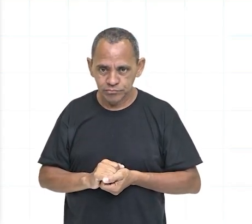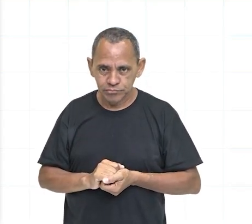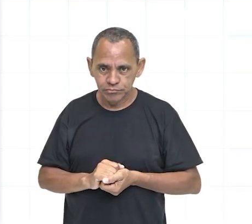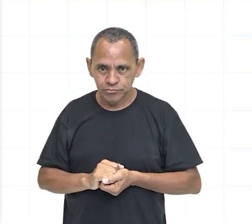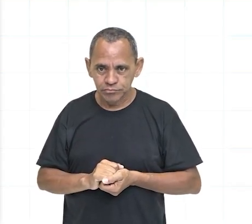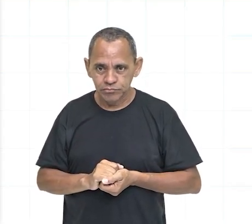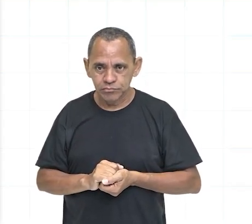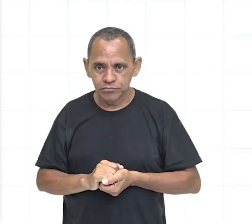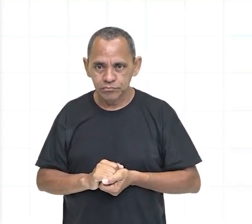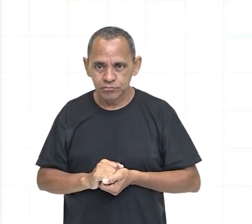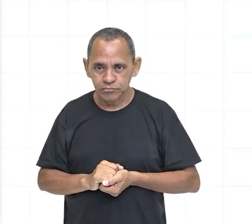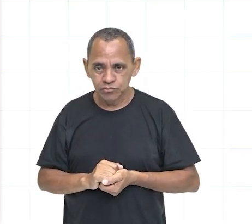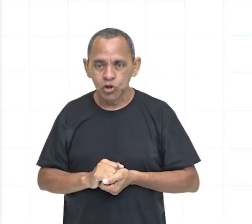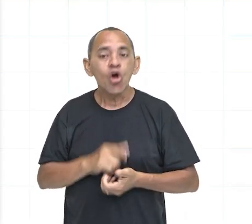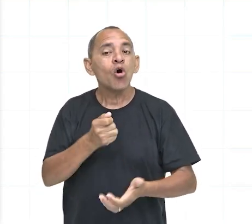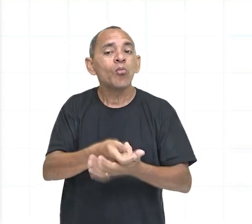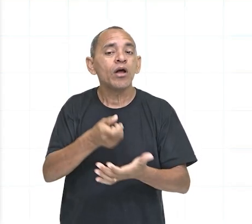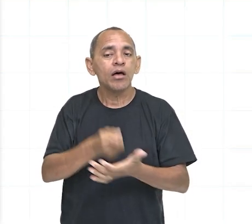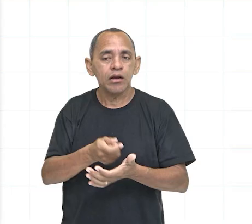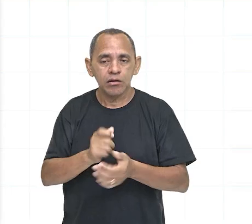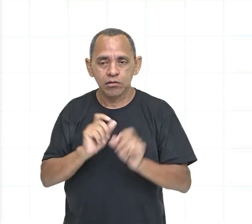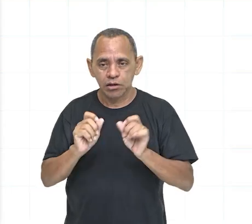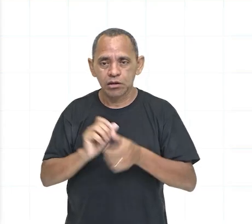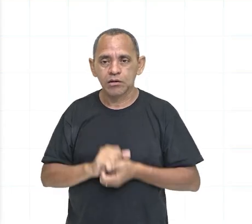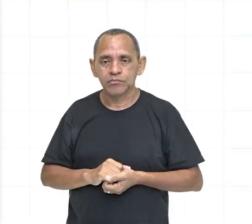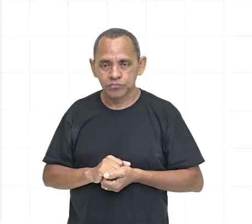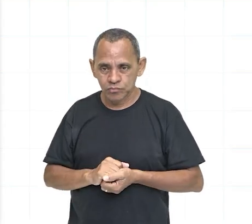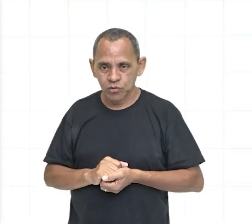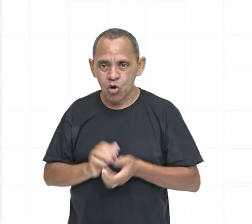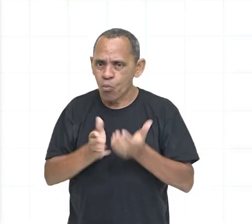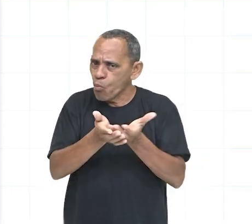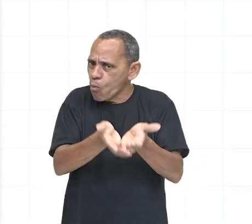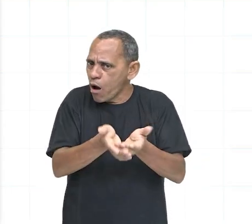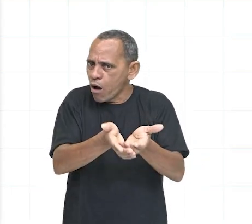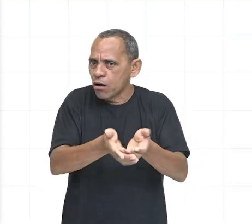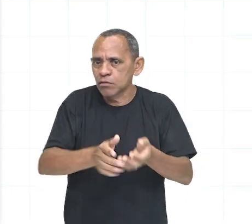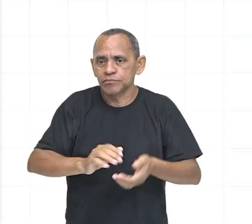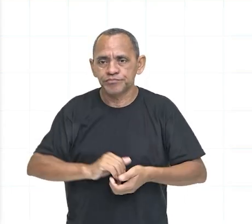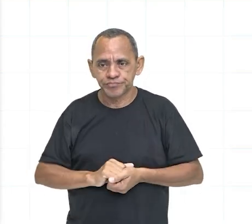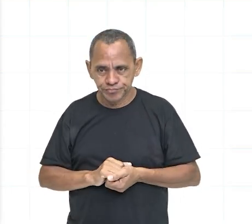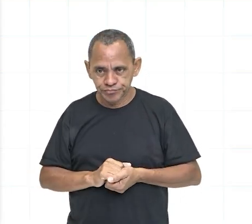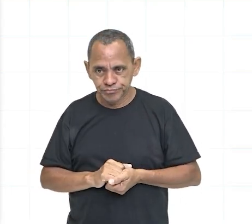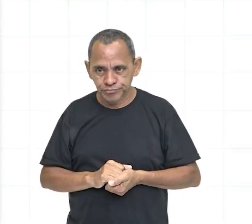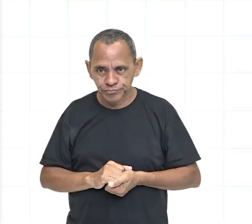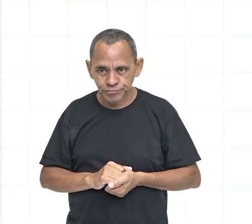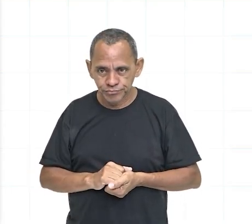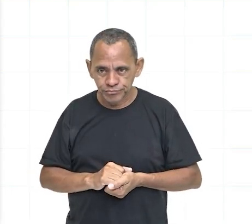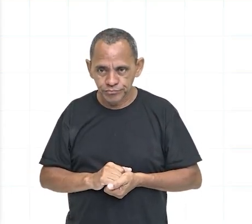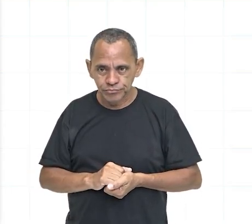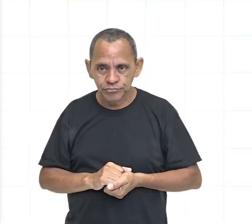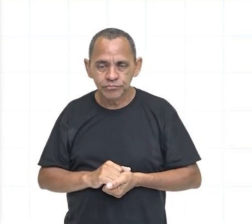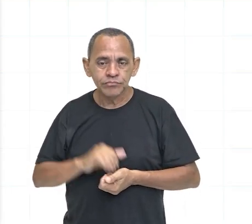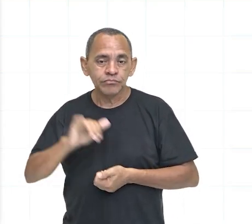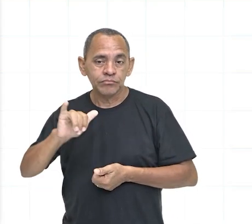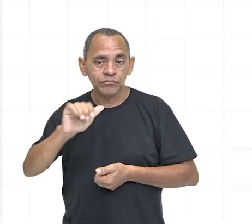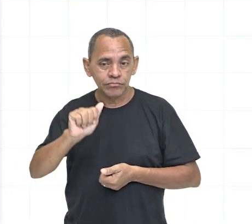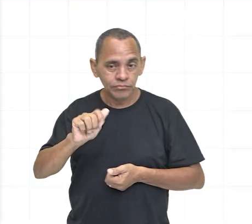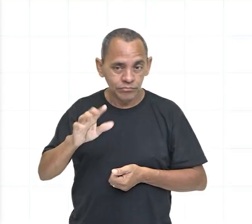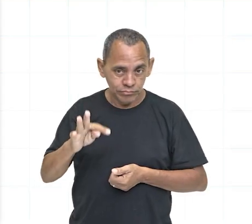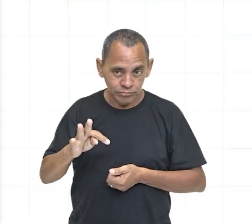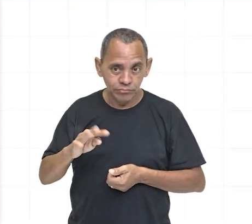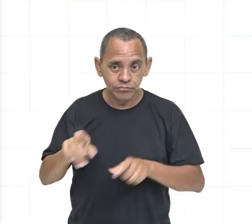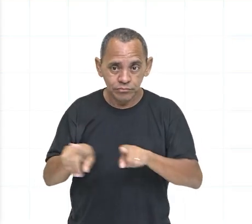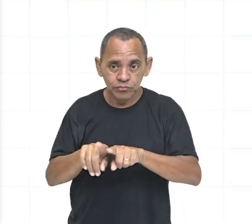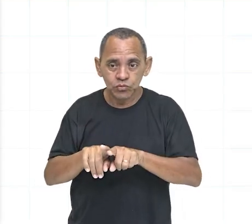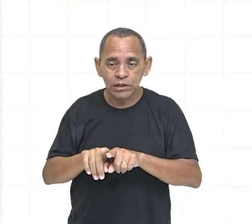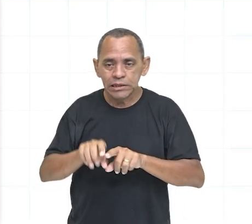difícil de acontecer, tá? Já é muito difícil de acontecer. Se acontecer, aí a outra ação pode ocorrer,